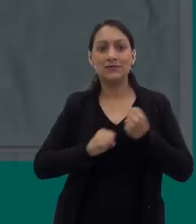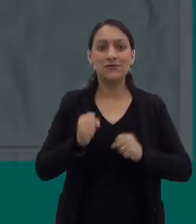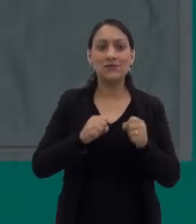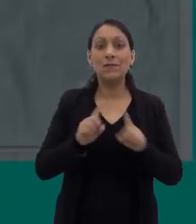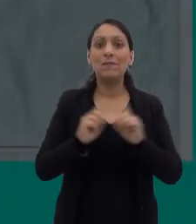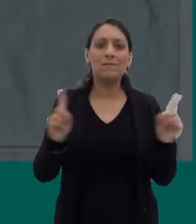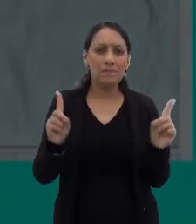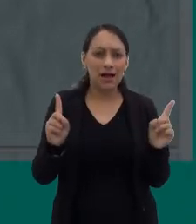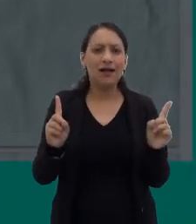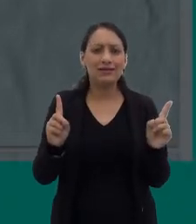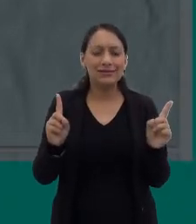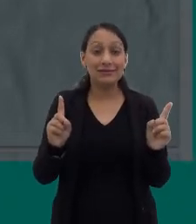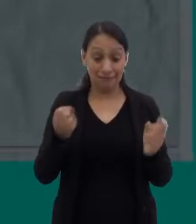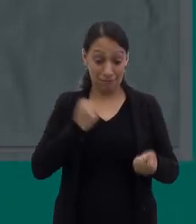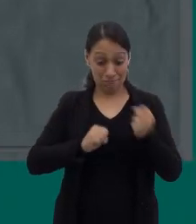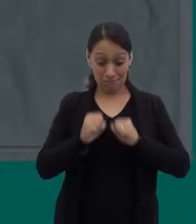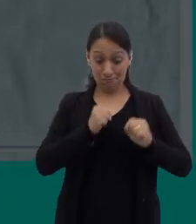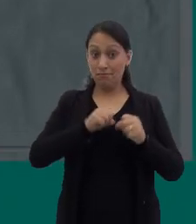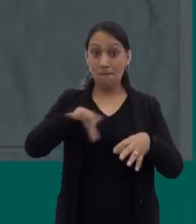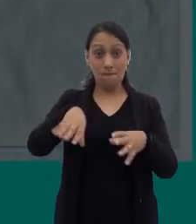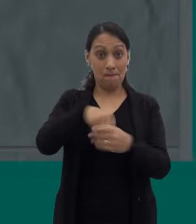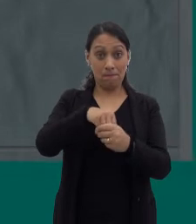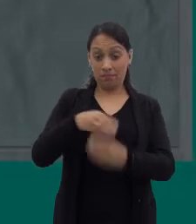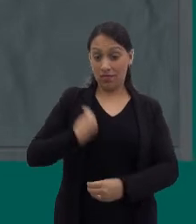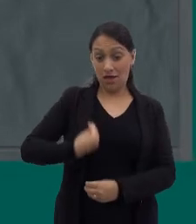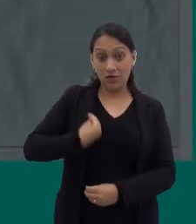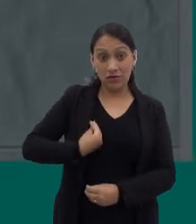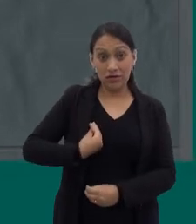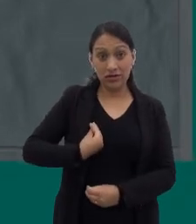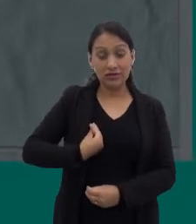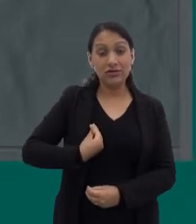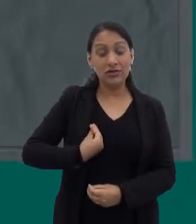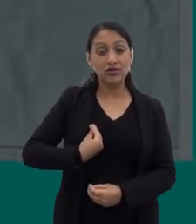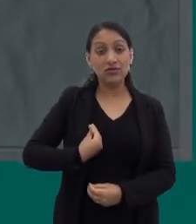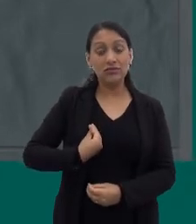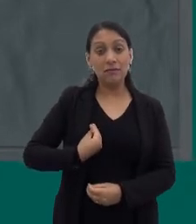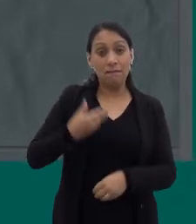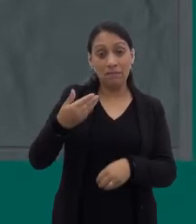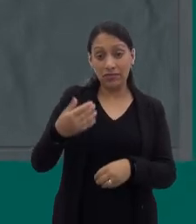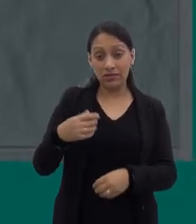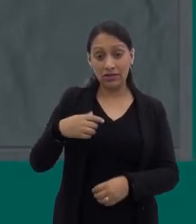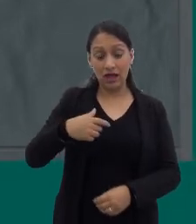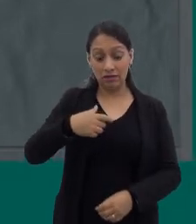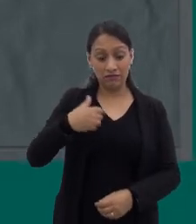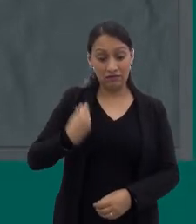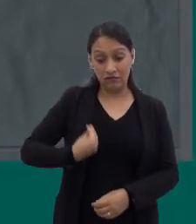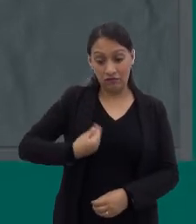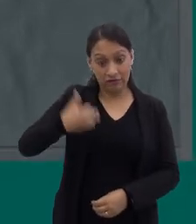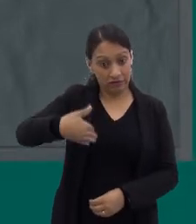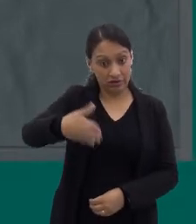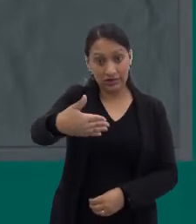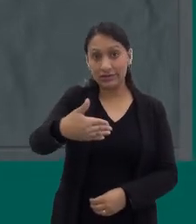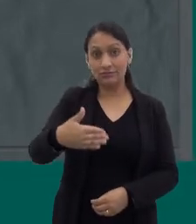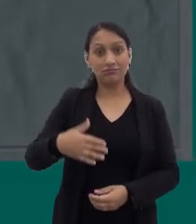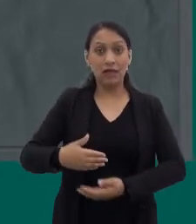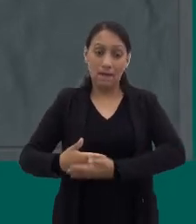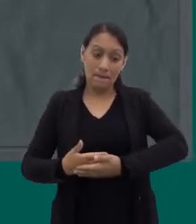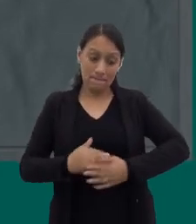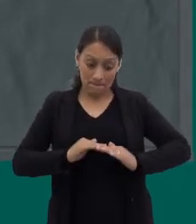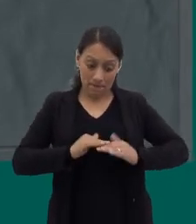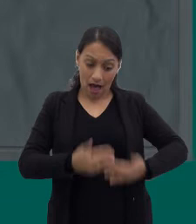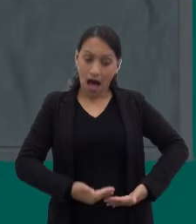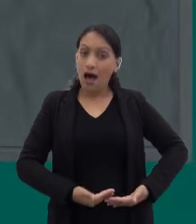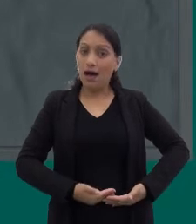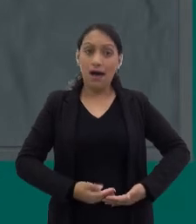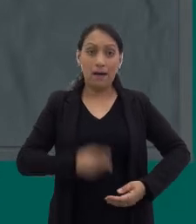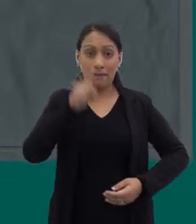ansiedade está na vida, faz parte de nós e faz parte da nossa vida desde que nos puxam da barriga